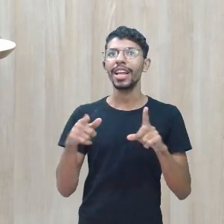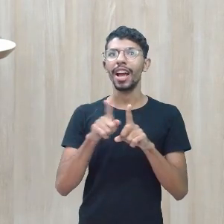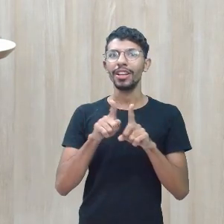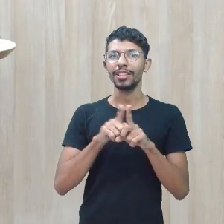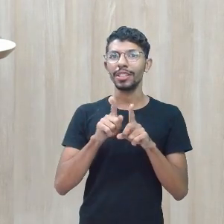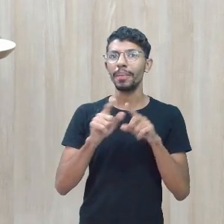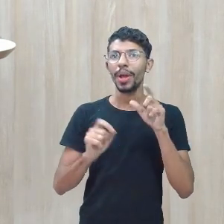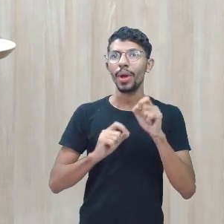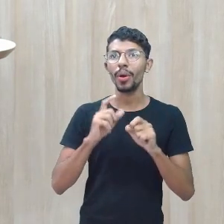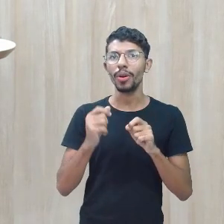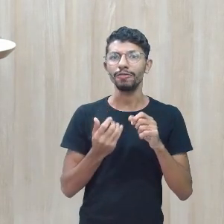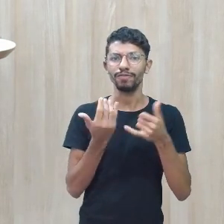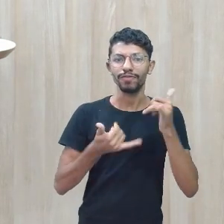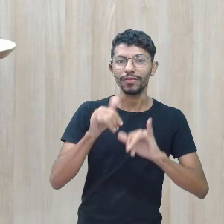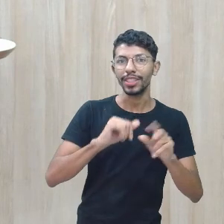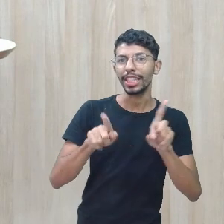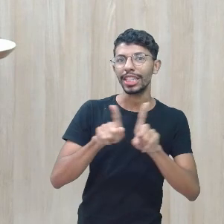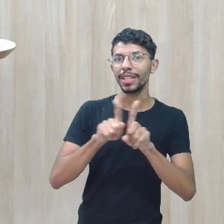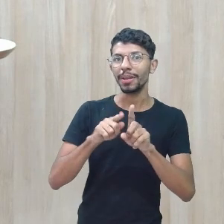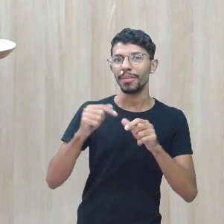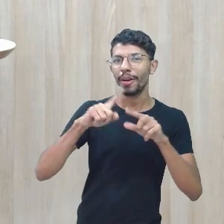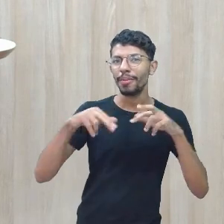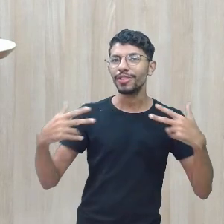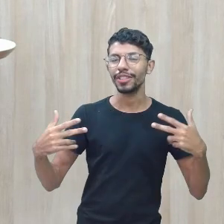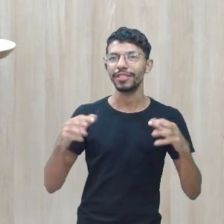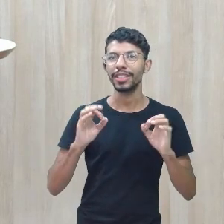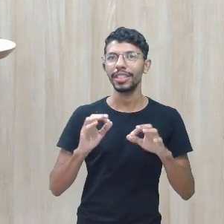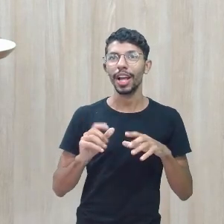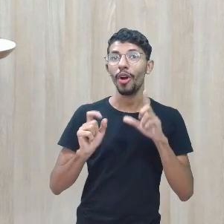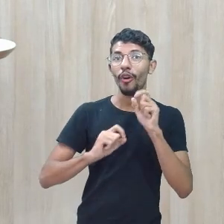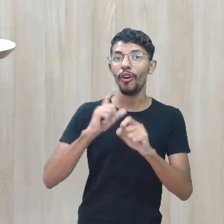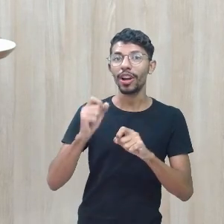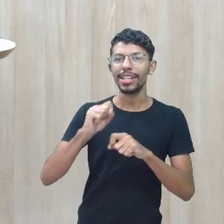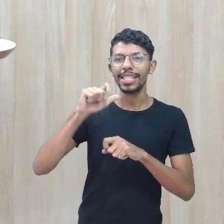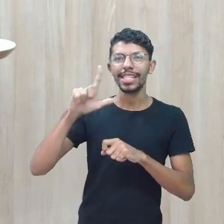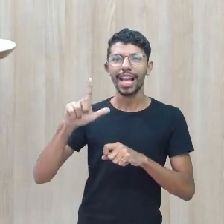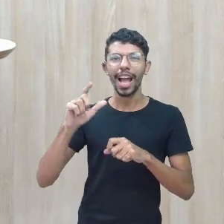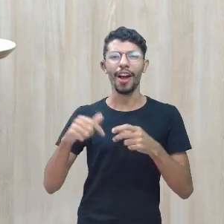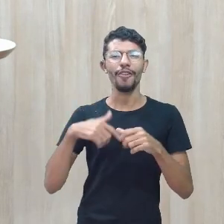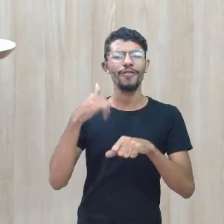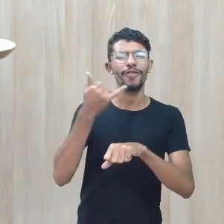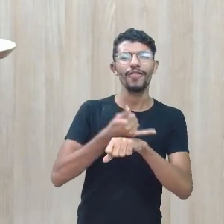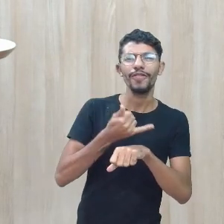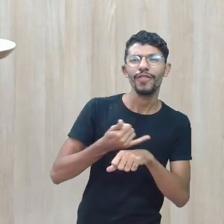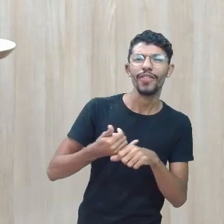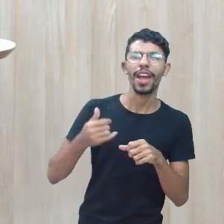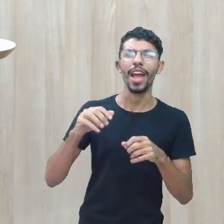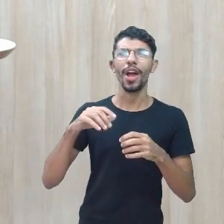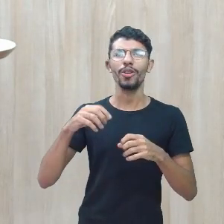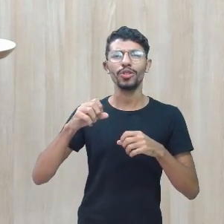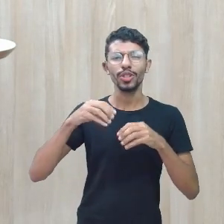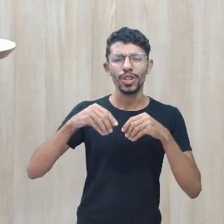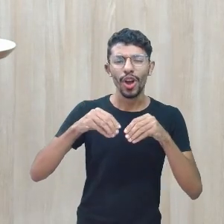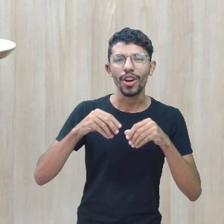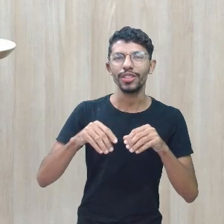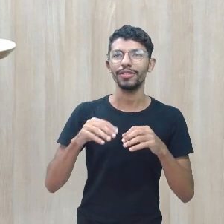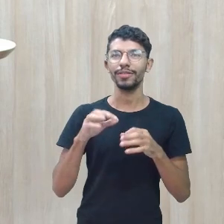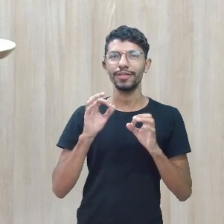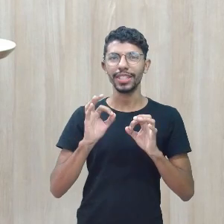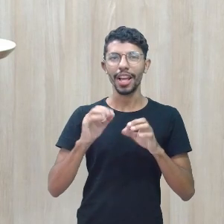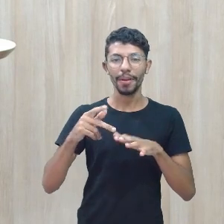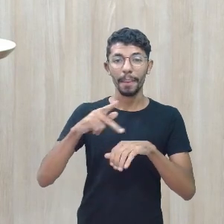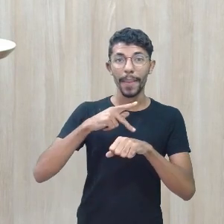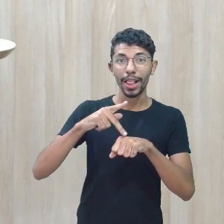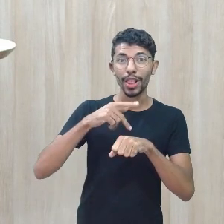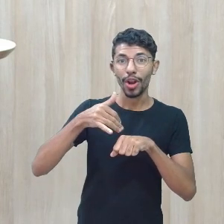aí do petróleo, cal, sal, plástico, ferro, vidro e cerâmica. Esse é o nosso conteúdo de hoje. Vamos